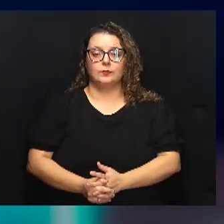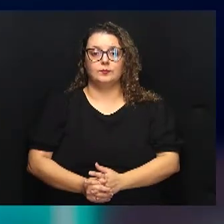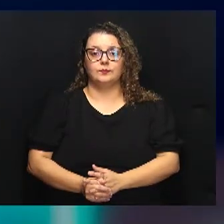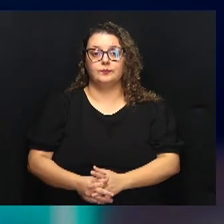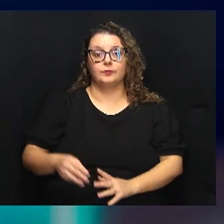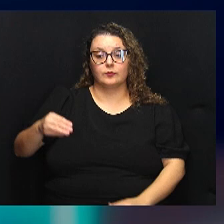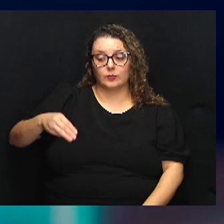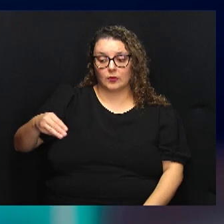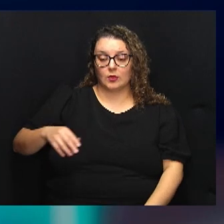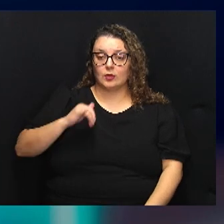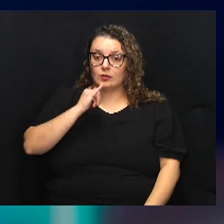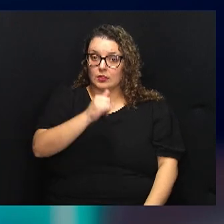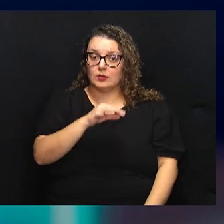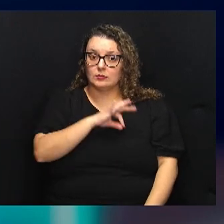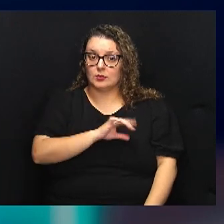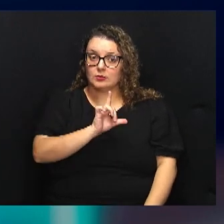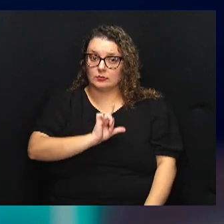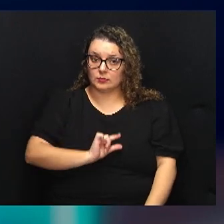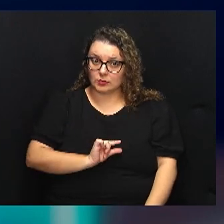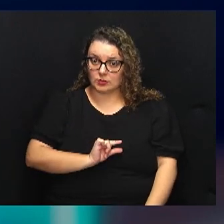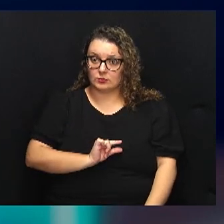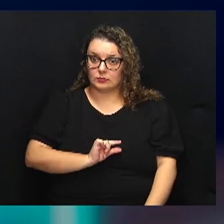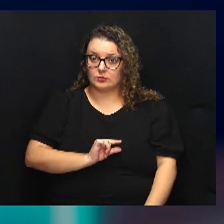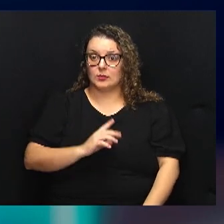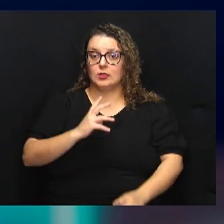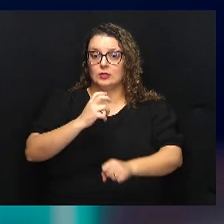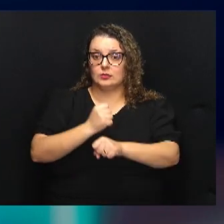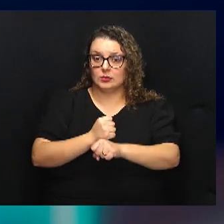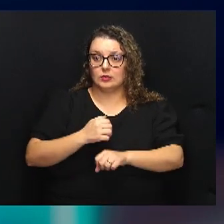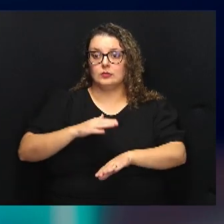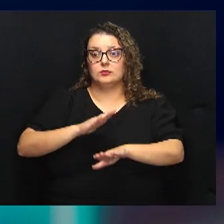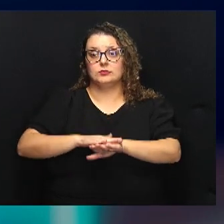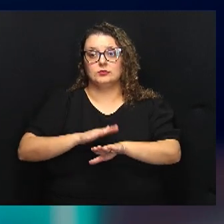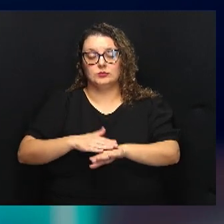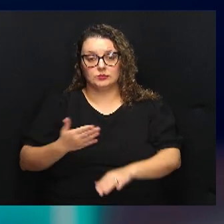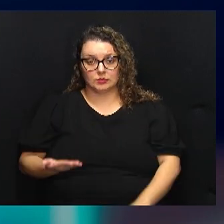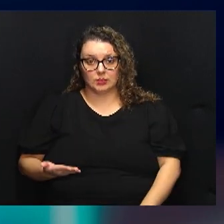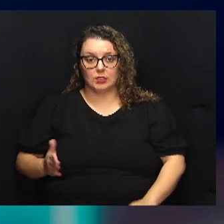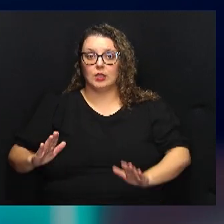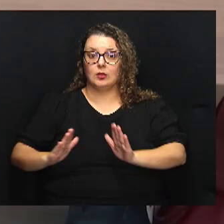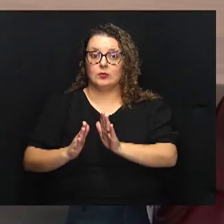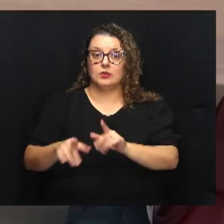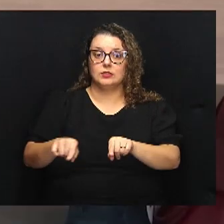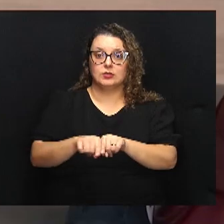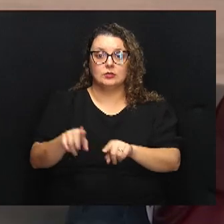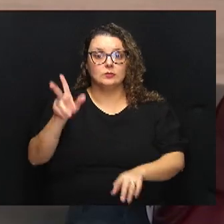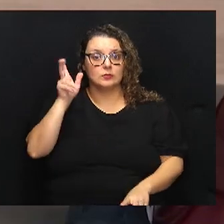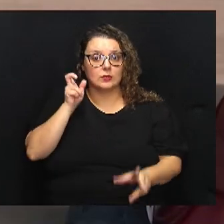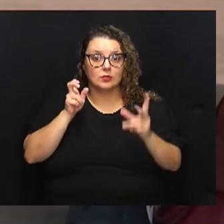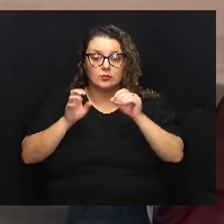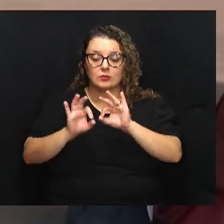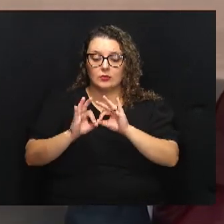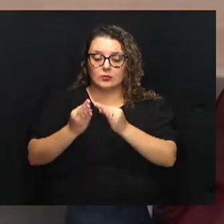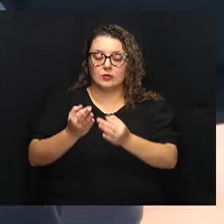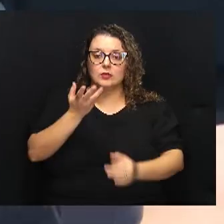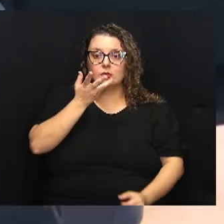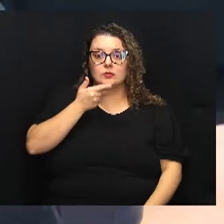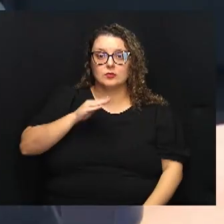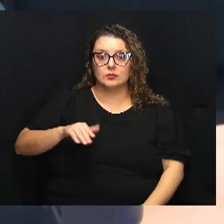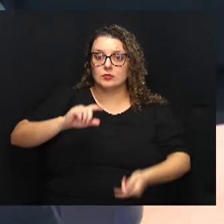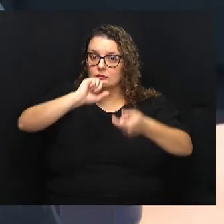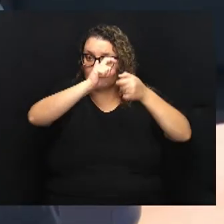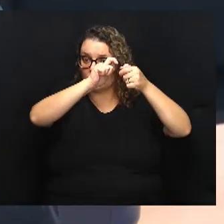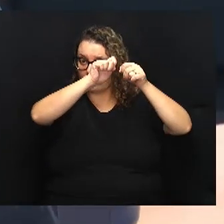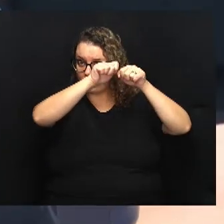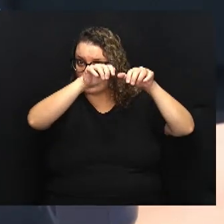Monitoras relataram baixos salários e acúmulo de funções. A frente também ouviu famílias de criança com transtorno de